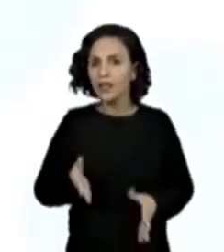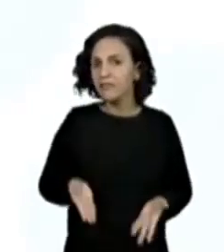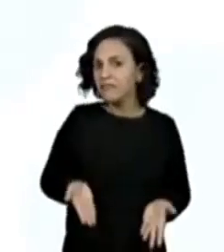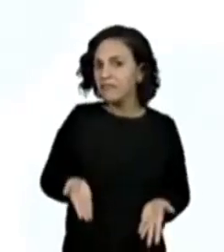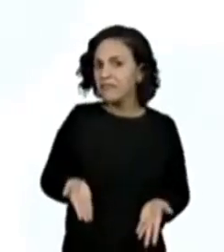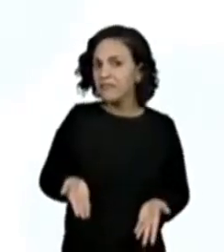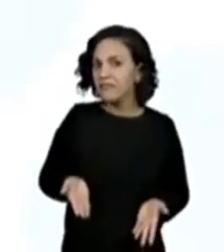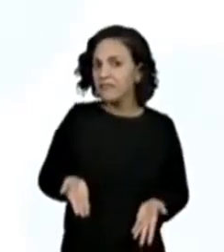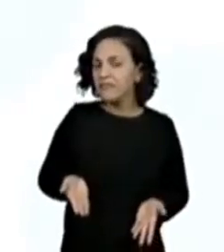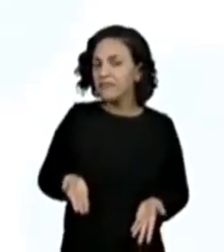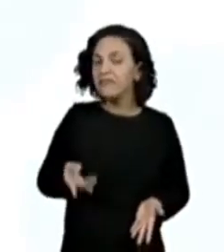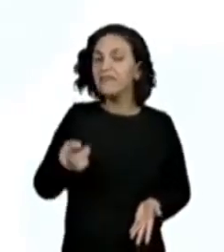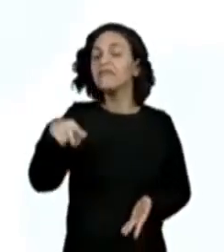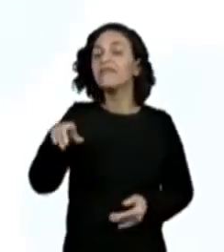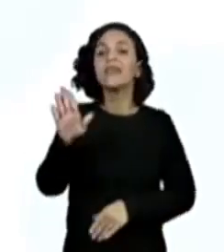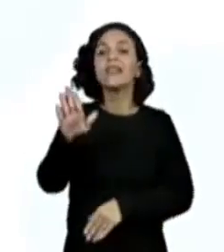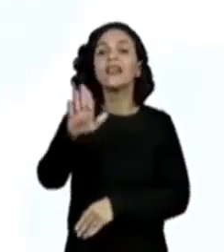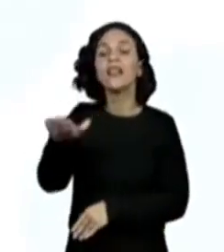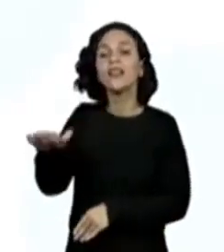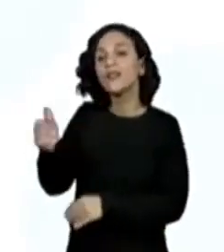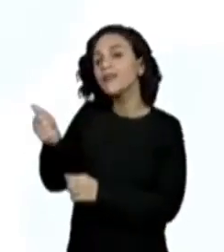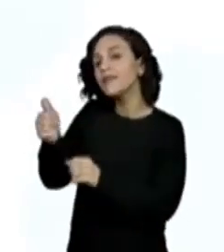Vamos lá, professores. O que os alunos estão pensando?